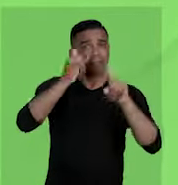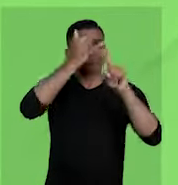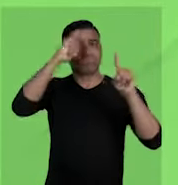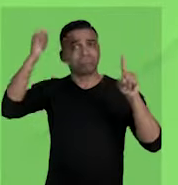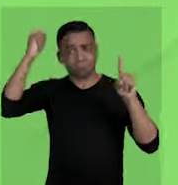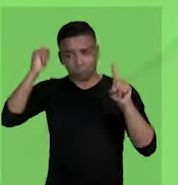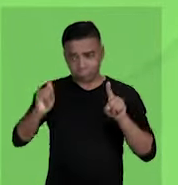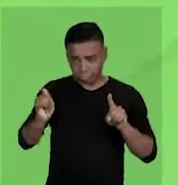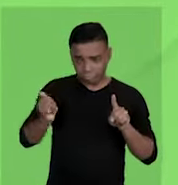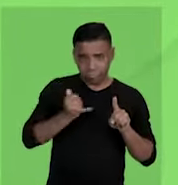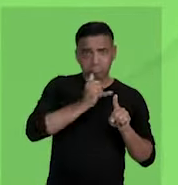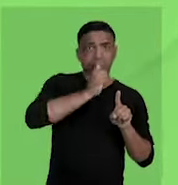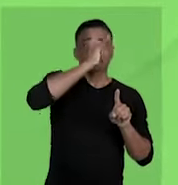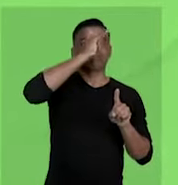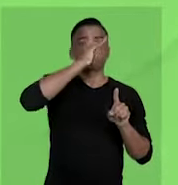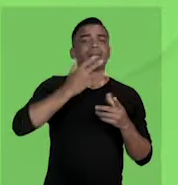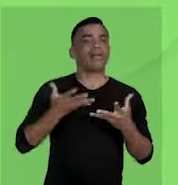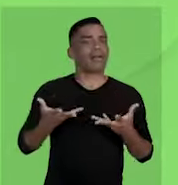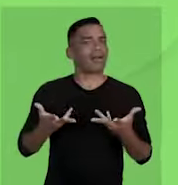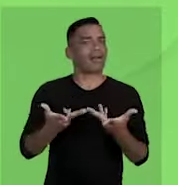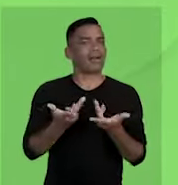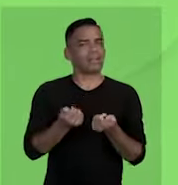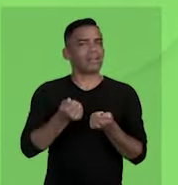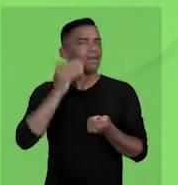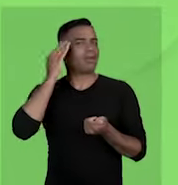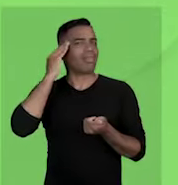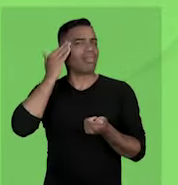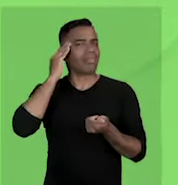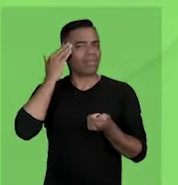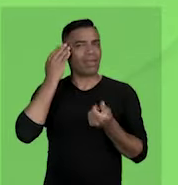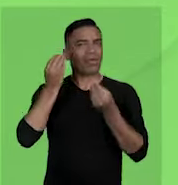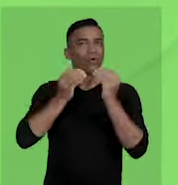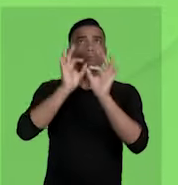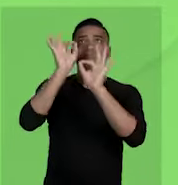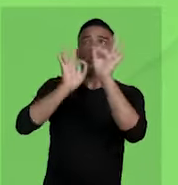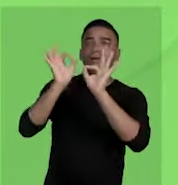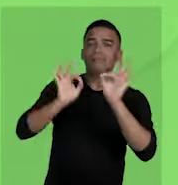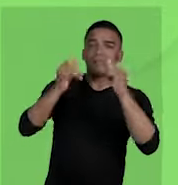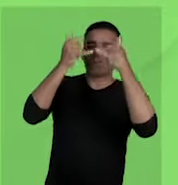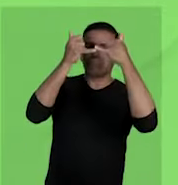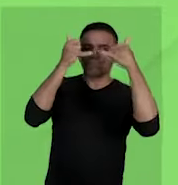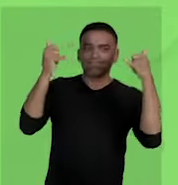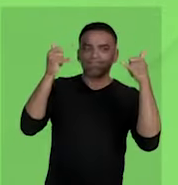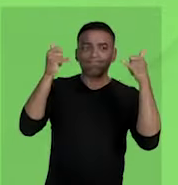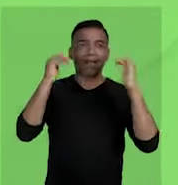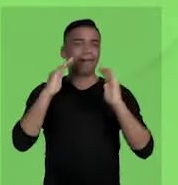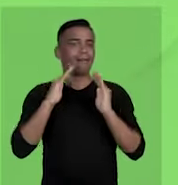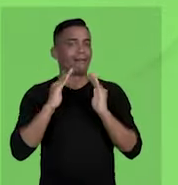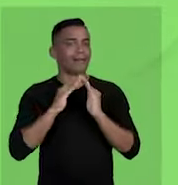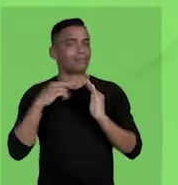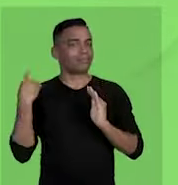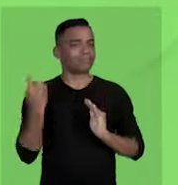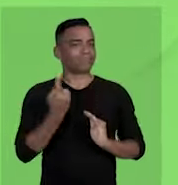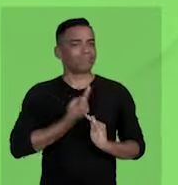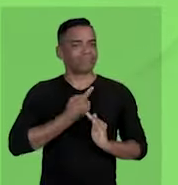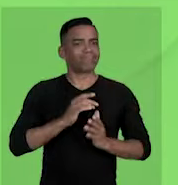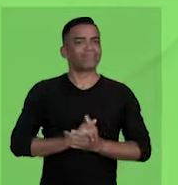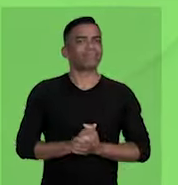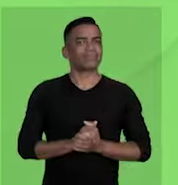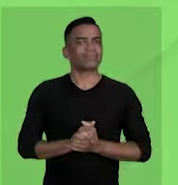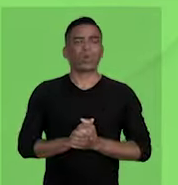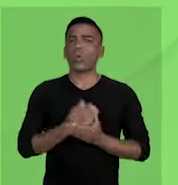nós iremos trabalhar, né, a habilidade de compreender as instalações elétricas das nossas casas como um